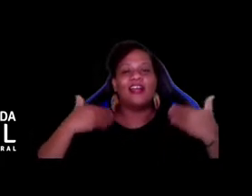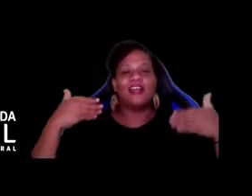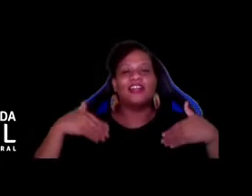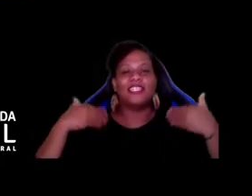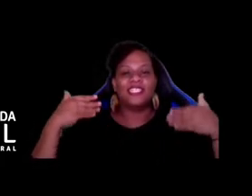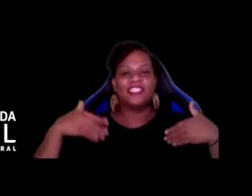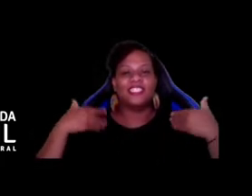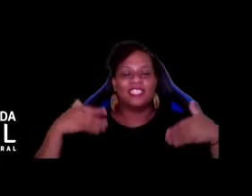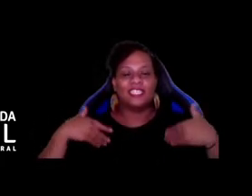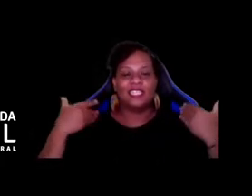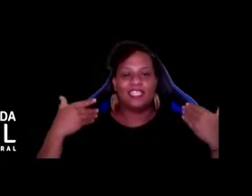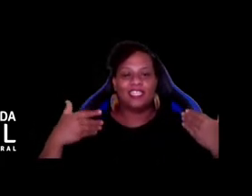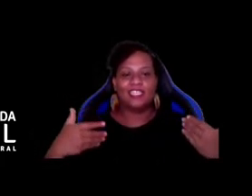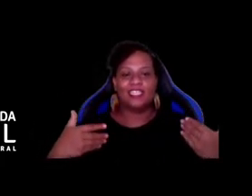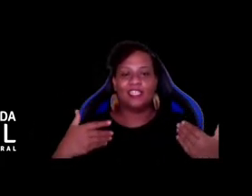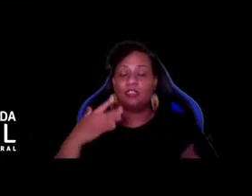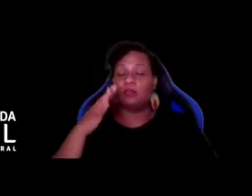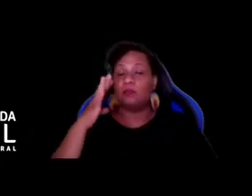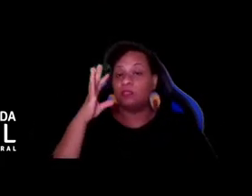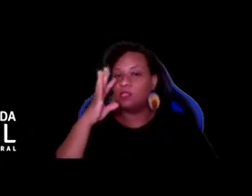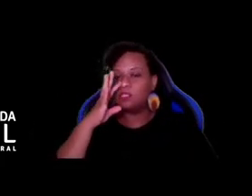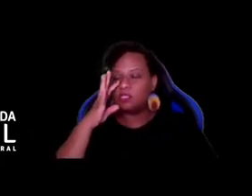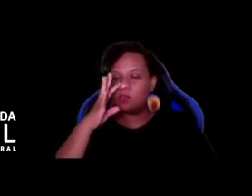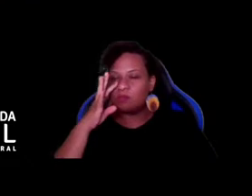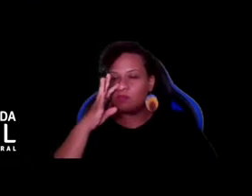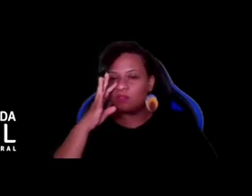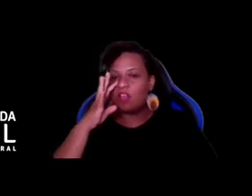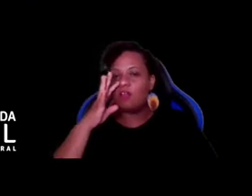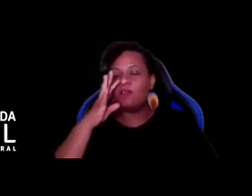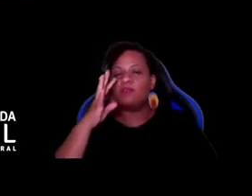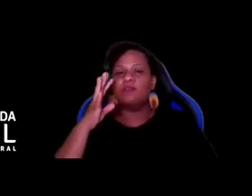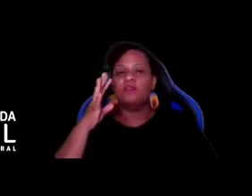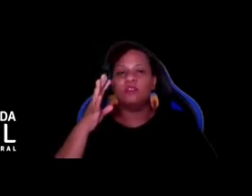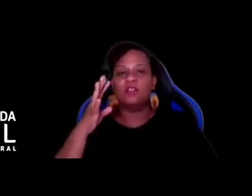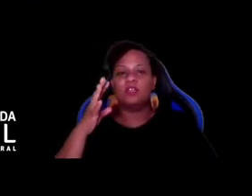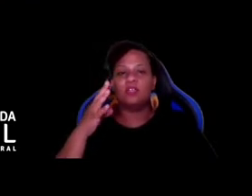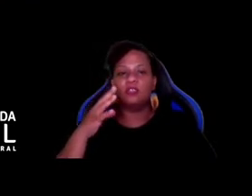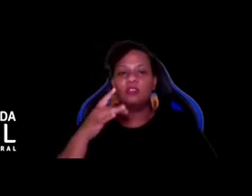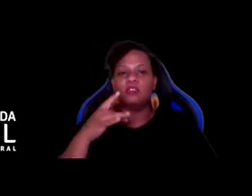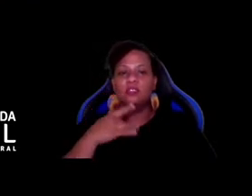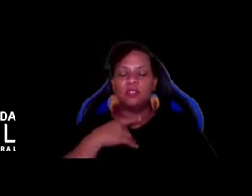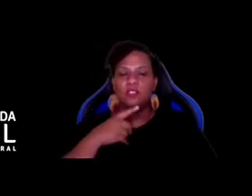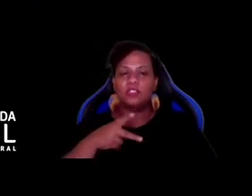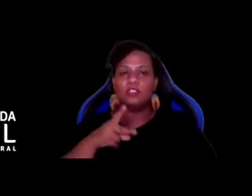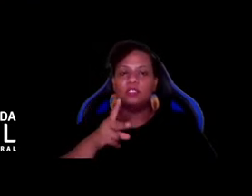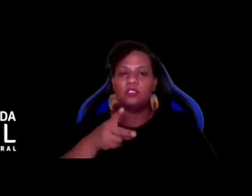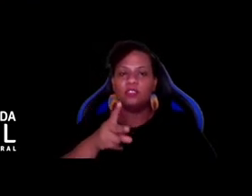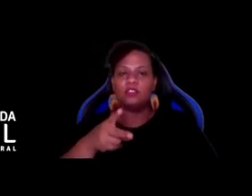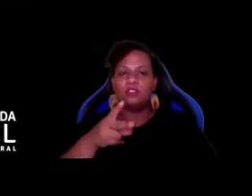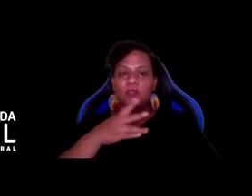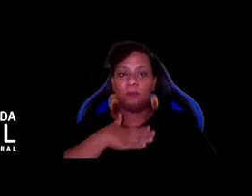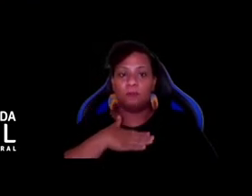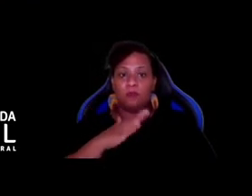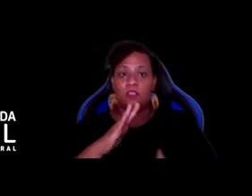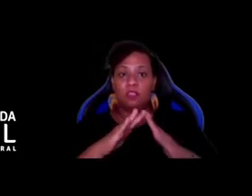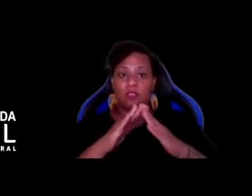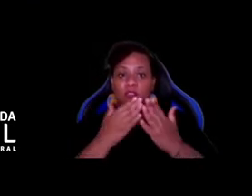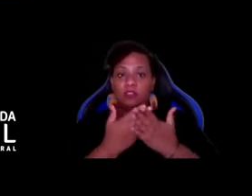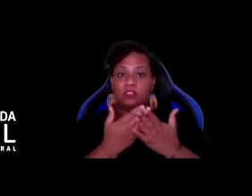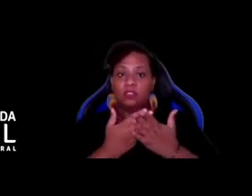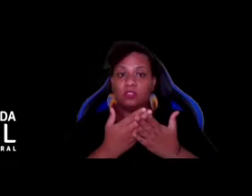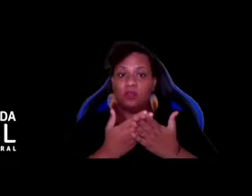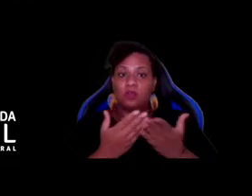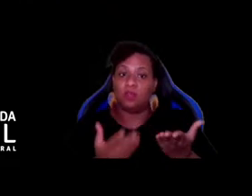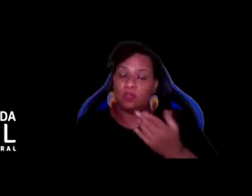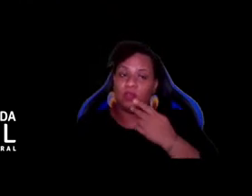dessa observação que eu venho, né, a minha escola, agora vou falar